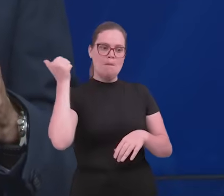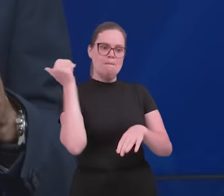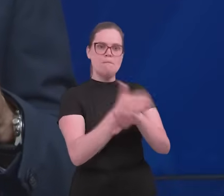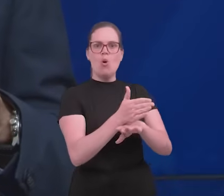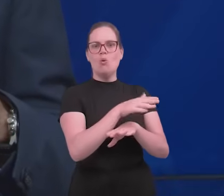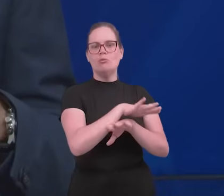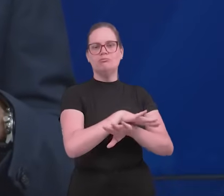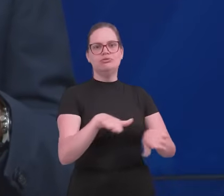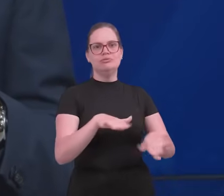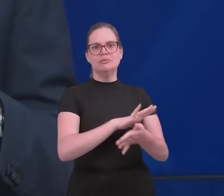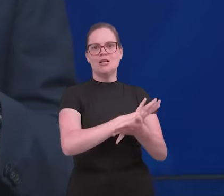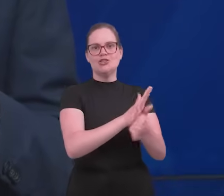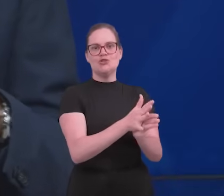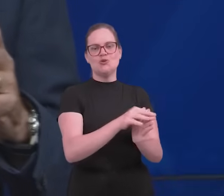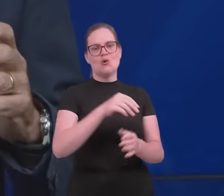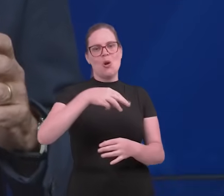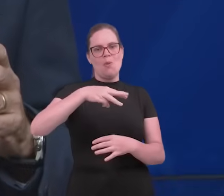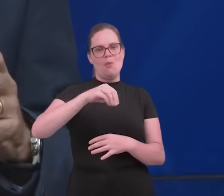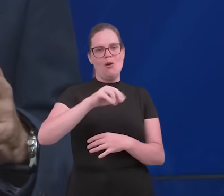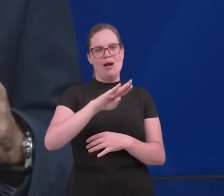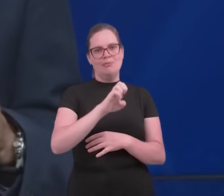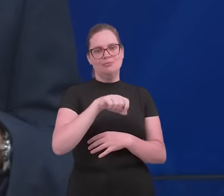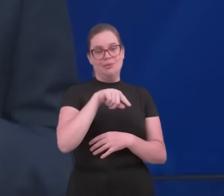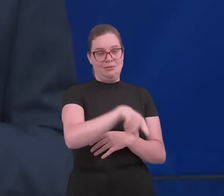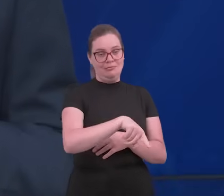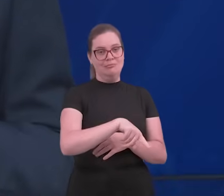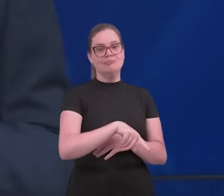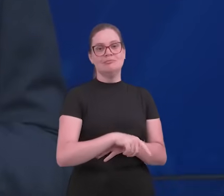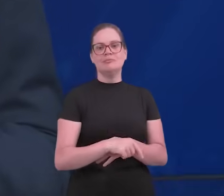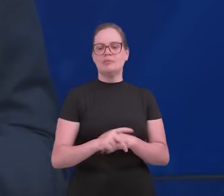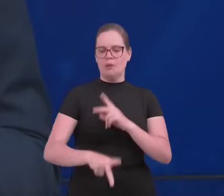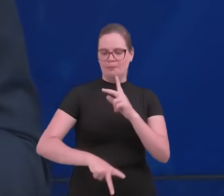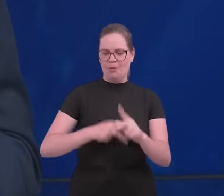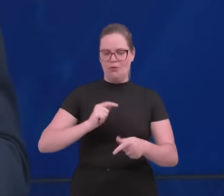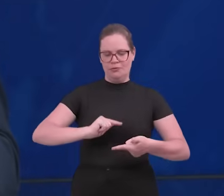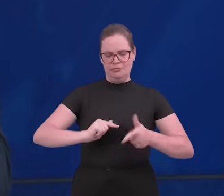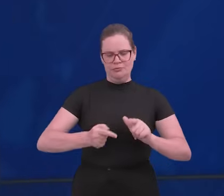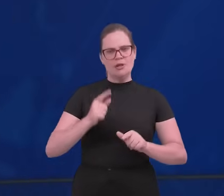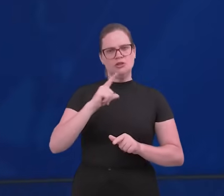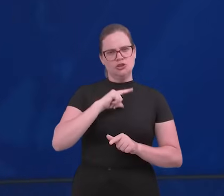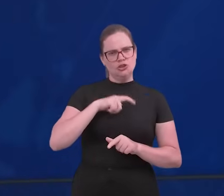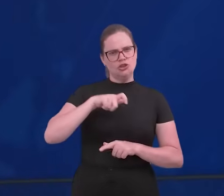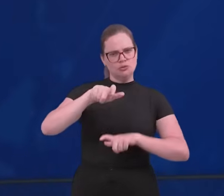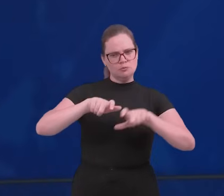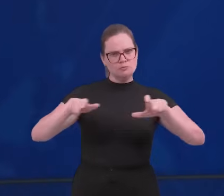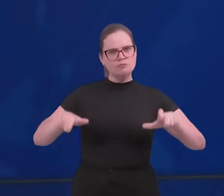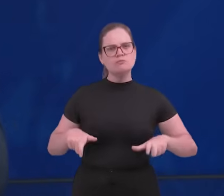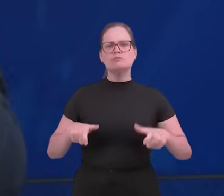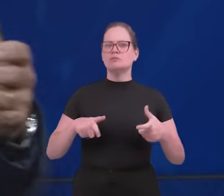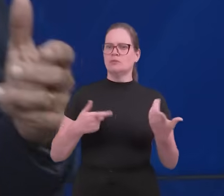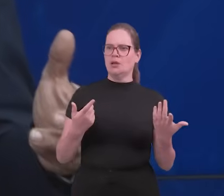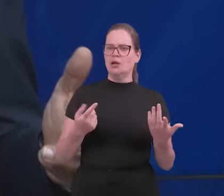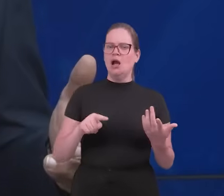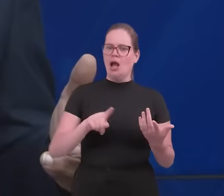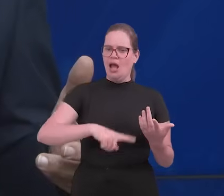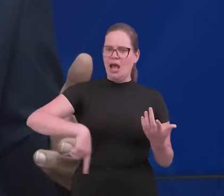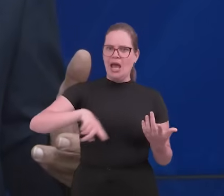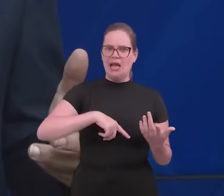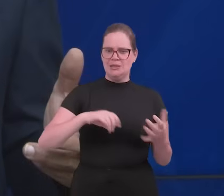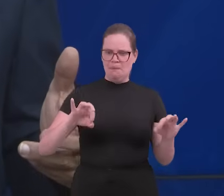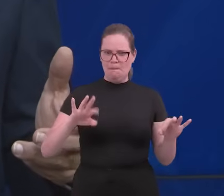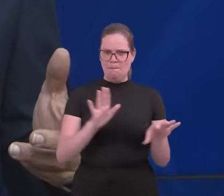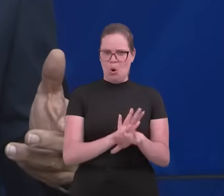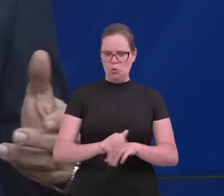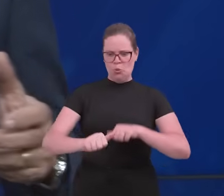terras. Os filhos de Israel, embora fossem constituídos por homens ainda não preparados